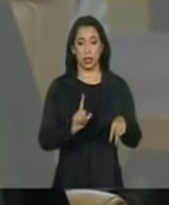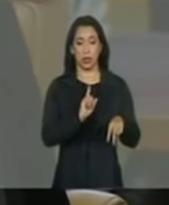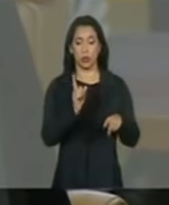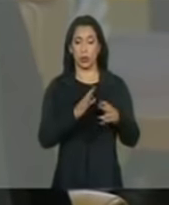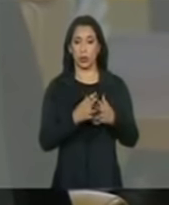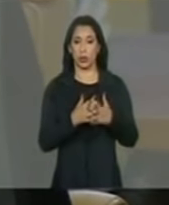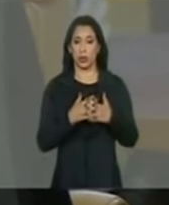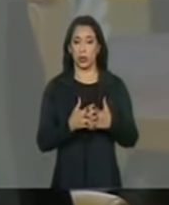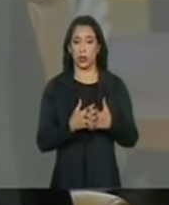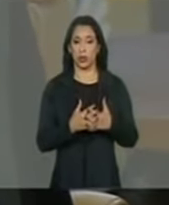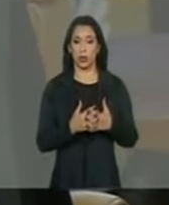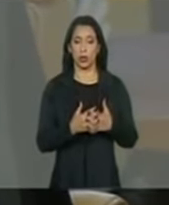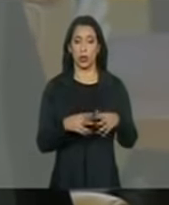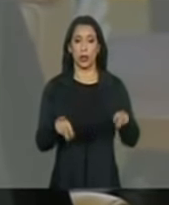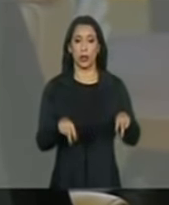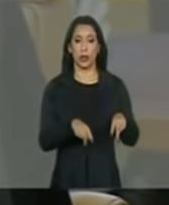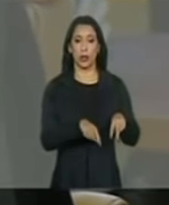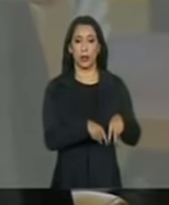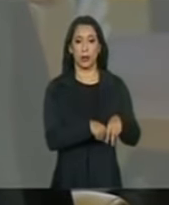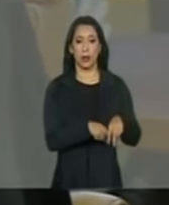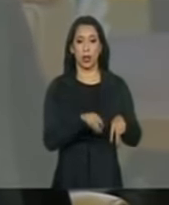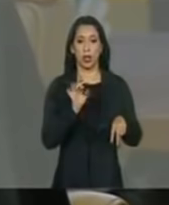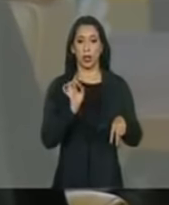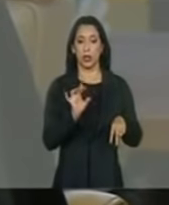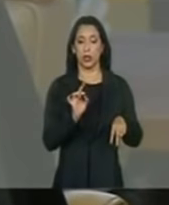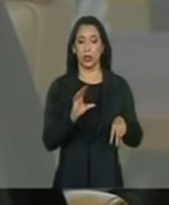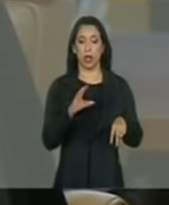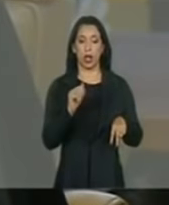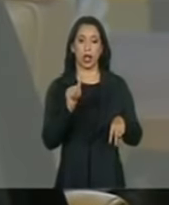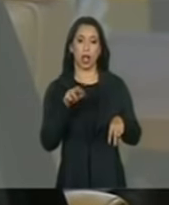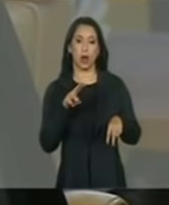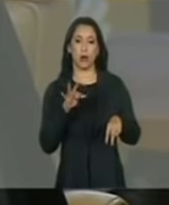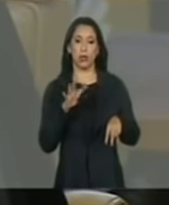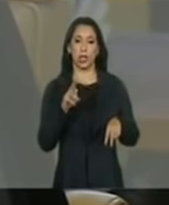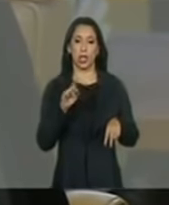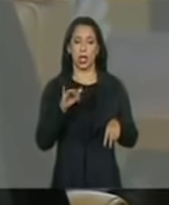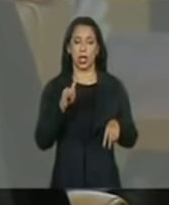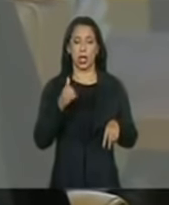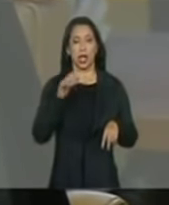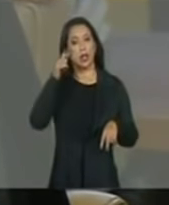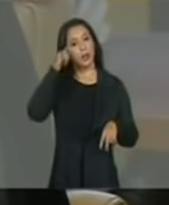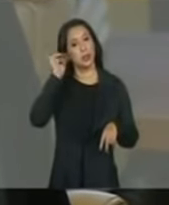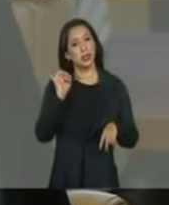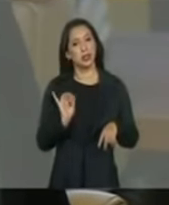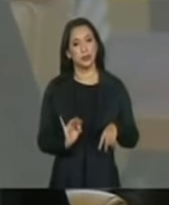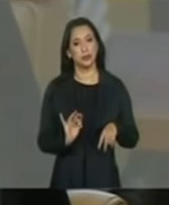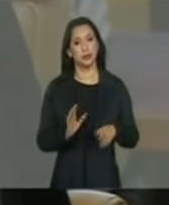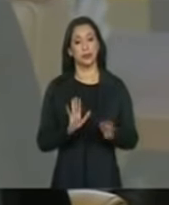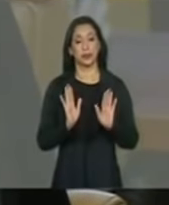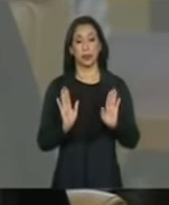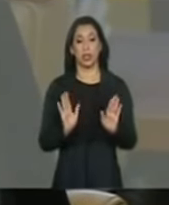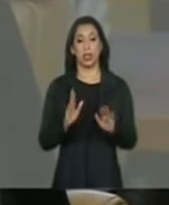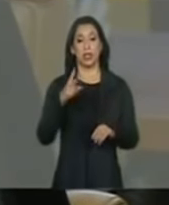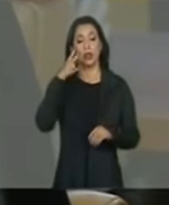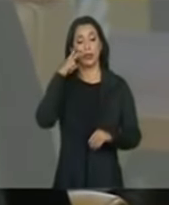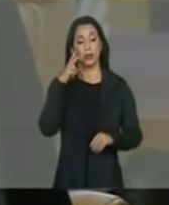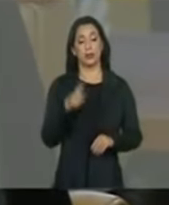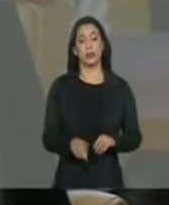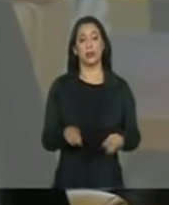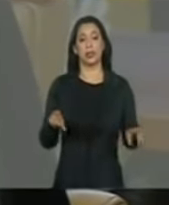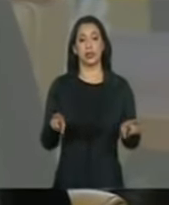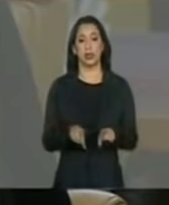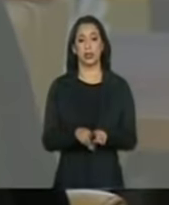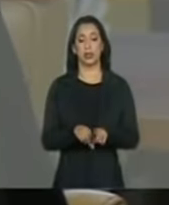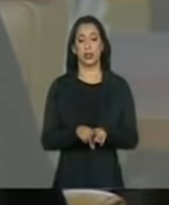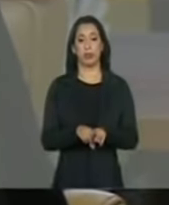próprio com a prisão meramente cautelar e cabe observar também chove e como